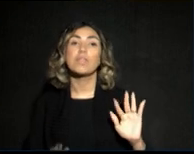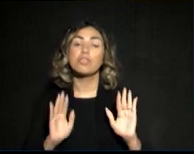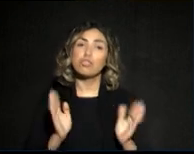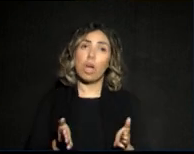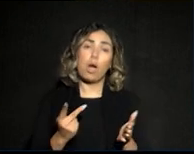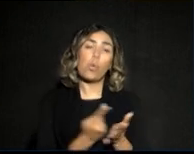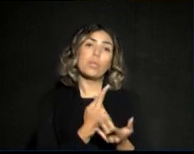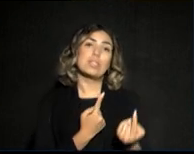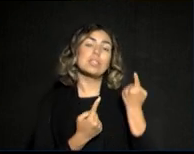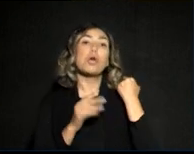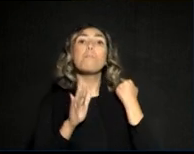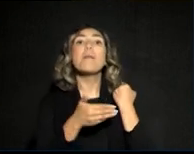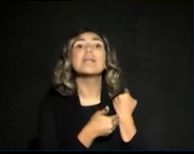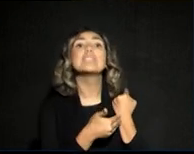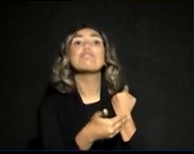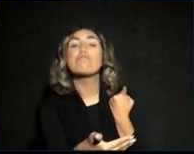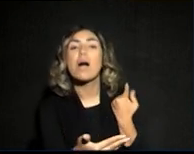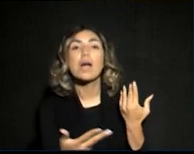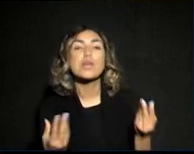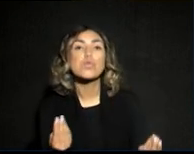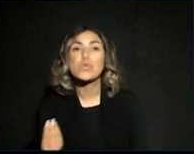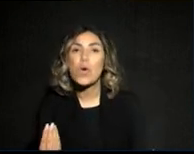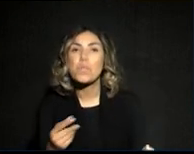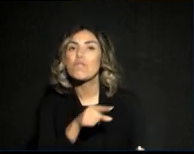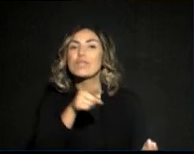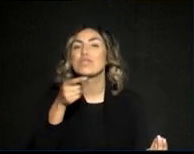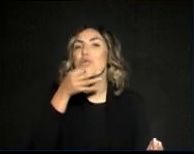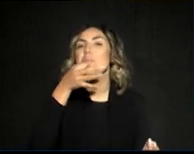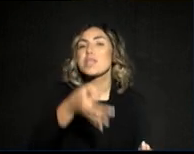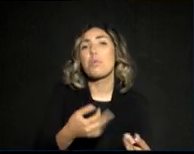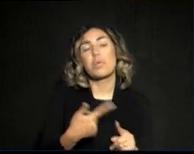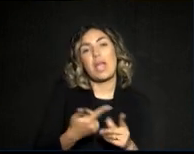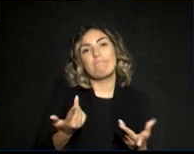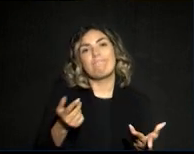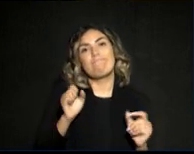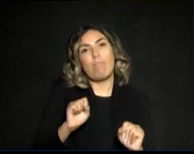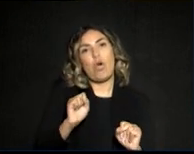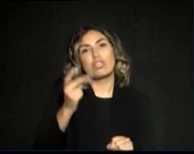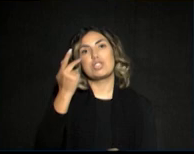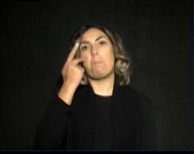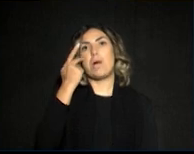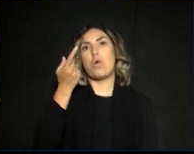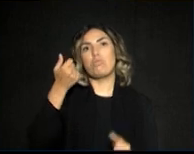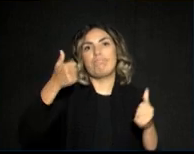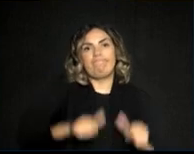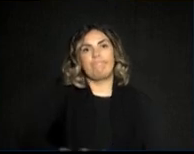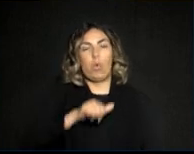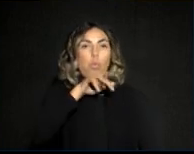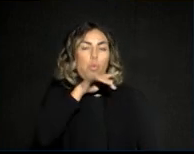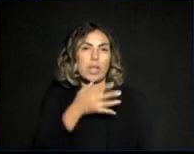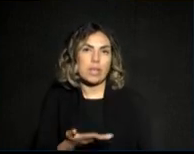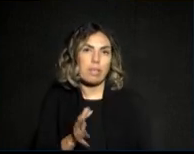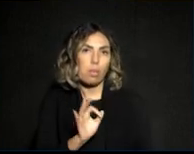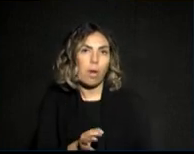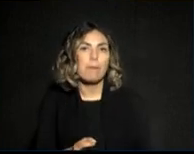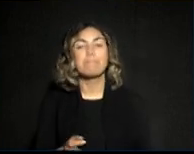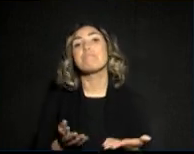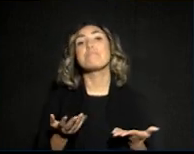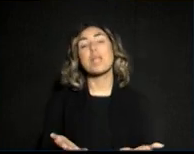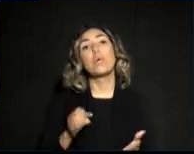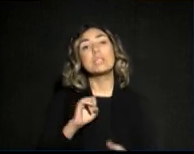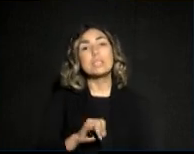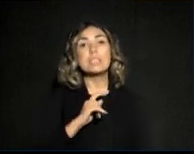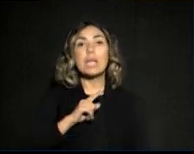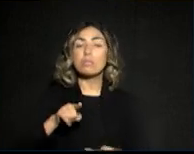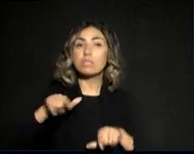já aconteceu e do que vai acontecer que a princípio em tese é ruim para o estado olha se estabeleceu além conta